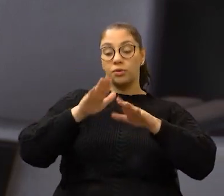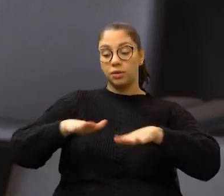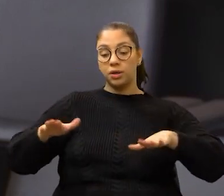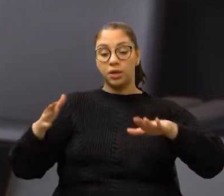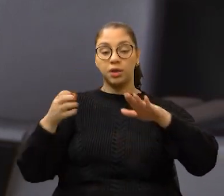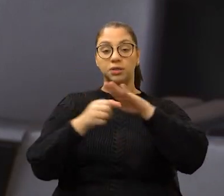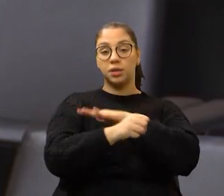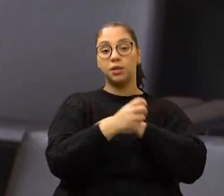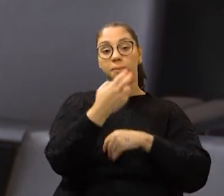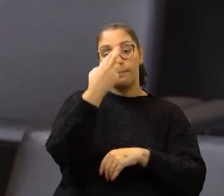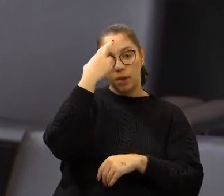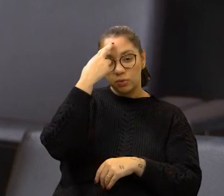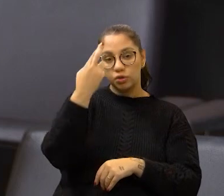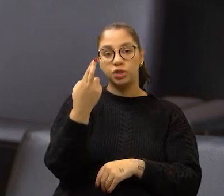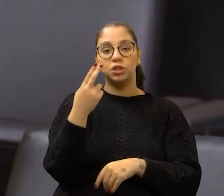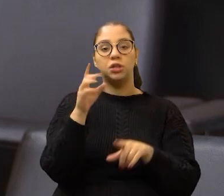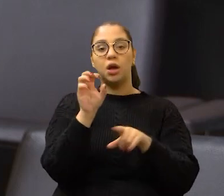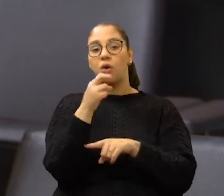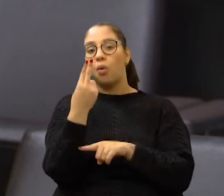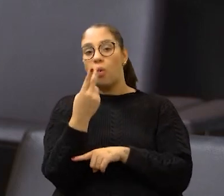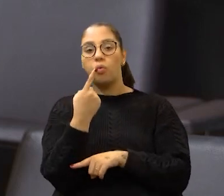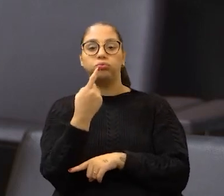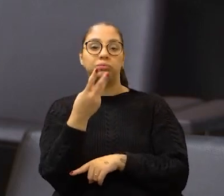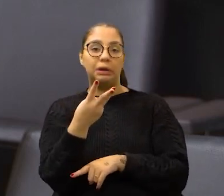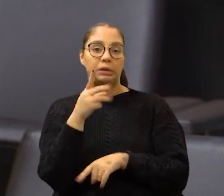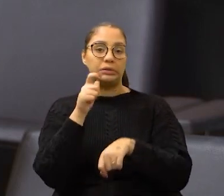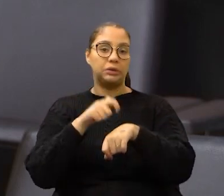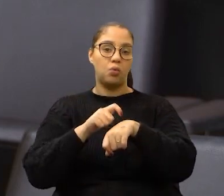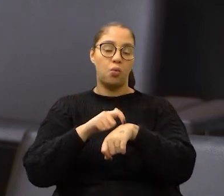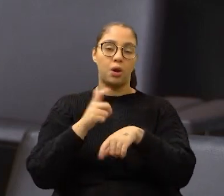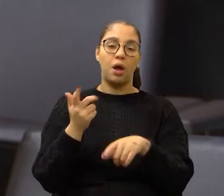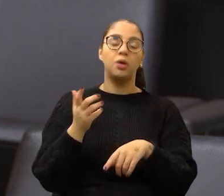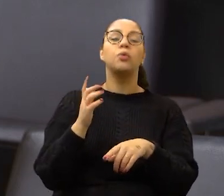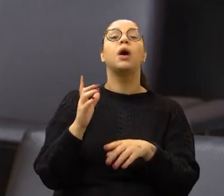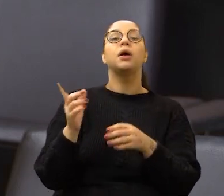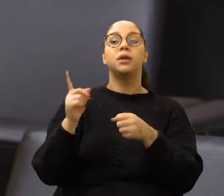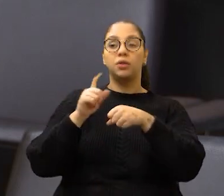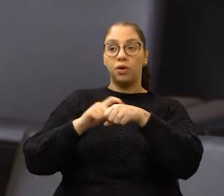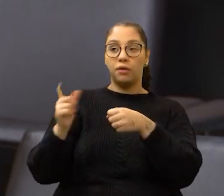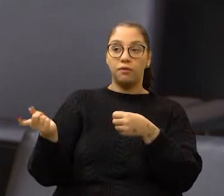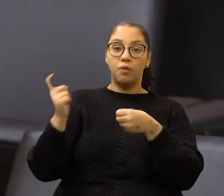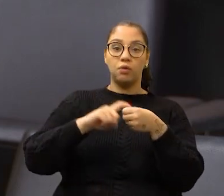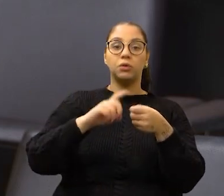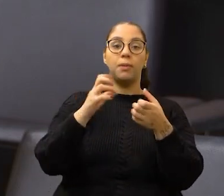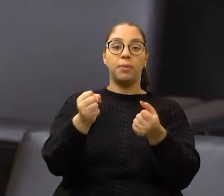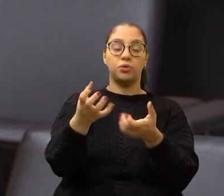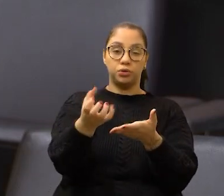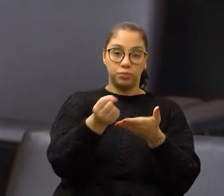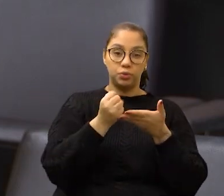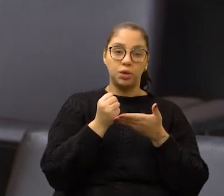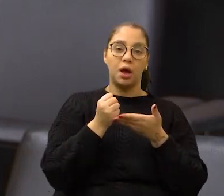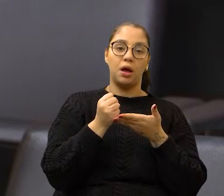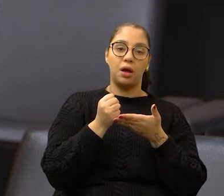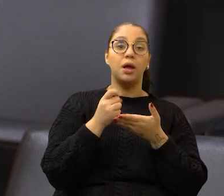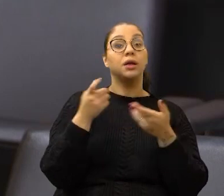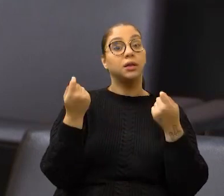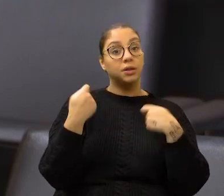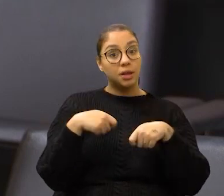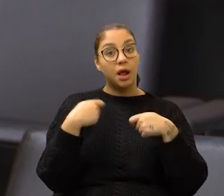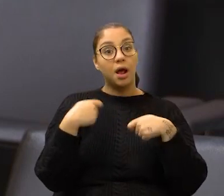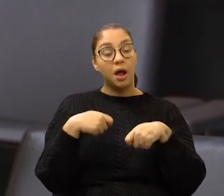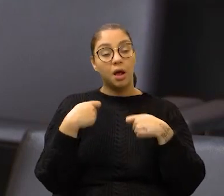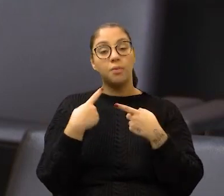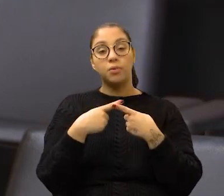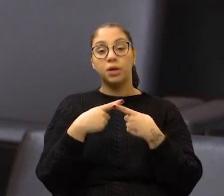no horário de meio-dia, 13 horas, e quando a mãe voltar, pegue seu filho na creche. E isso é válido, porque